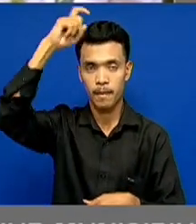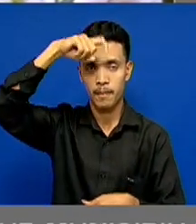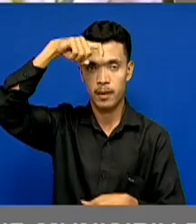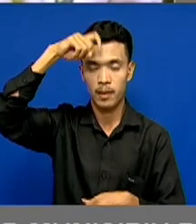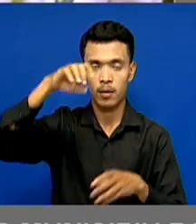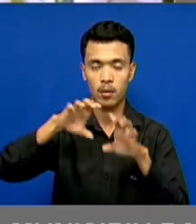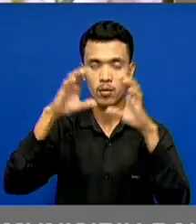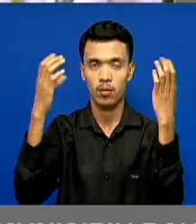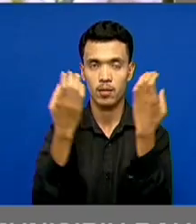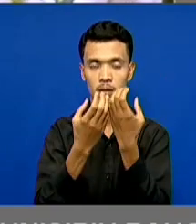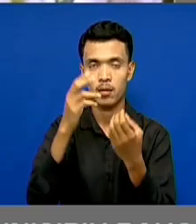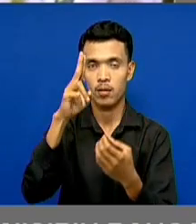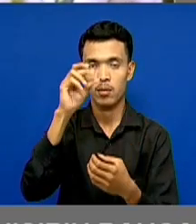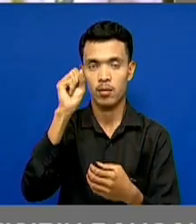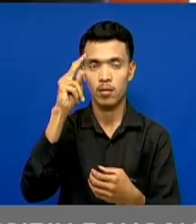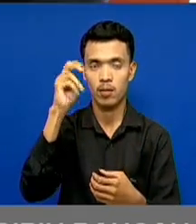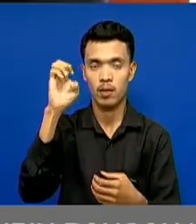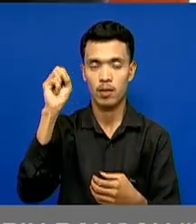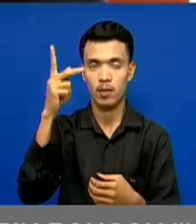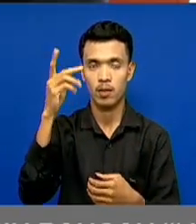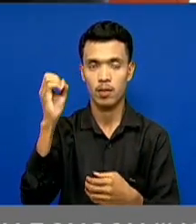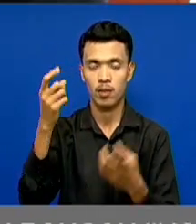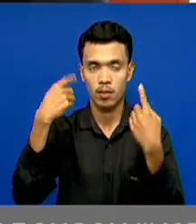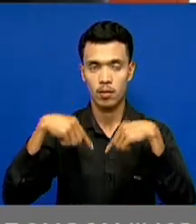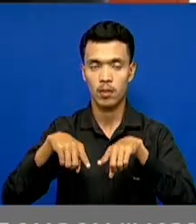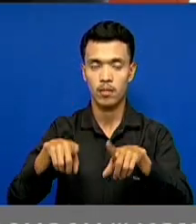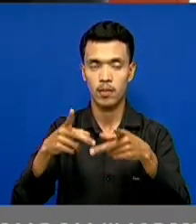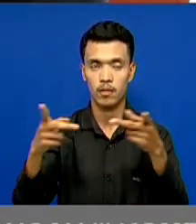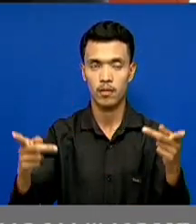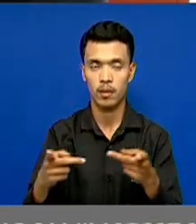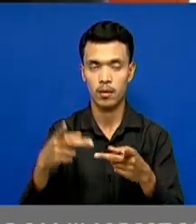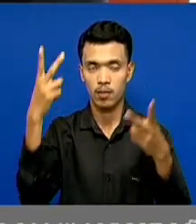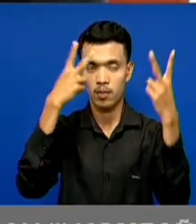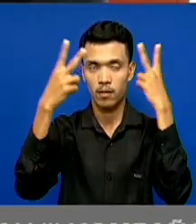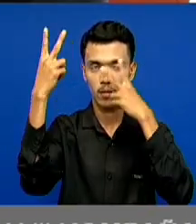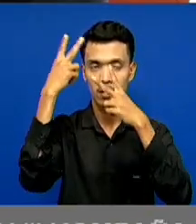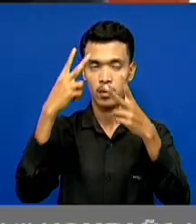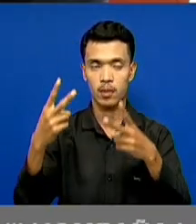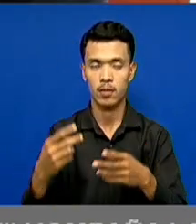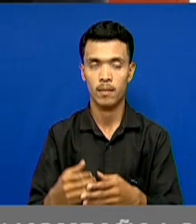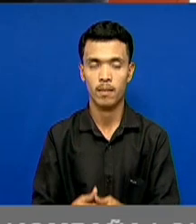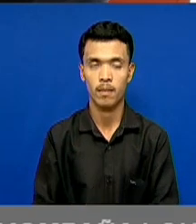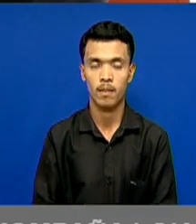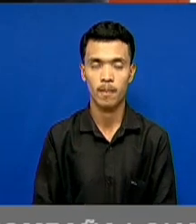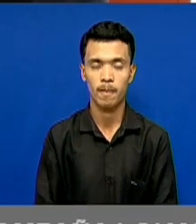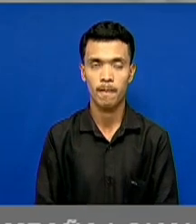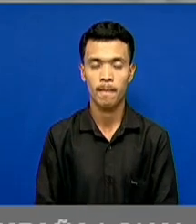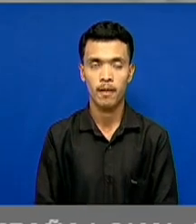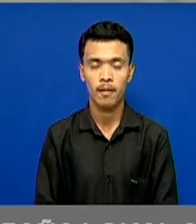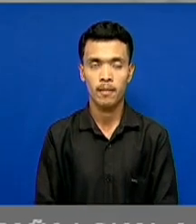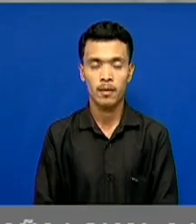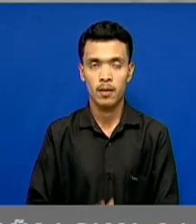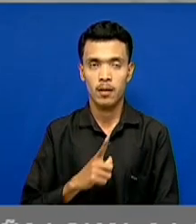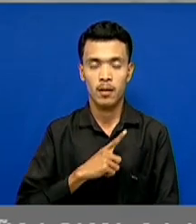Comissão Unesco, seiba terreno onde observa ambiente Husi Parque Nacional Nino Kuni Santana. Parque Nacional Nino Kuni Santana,